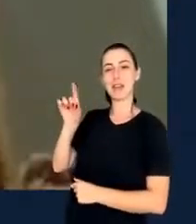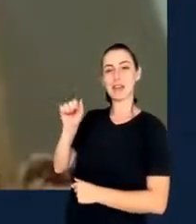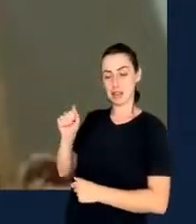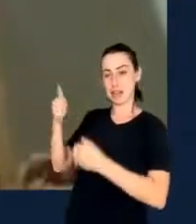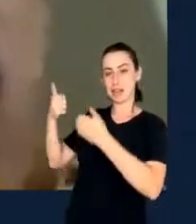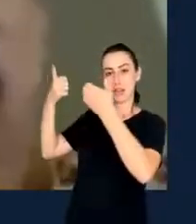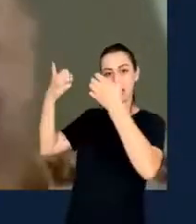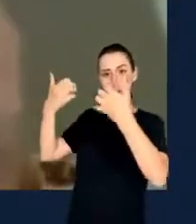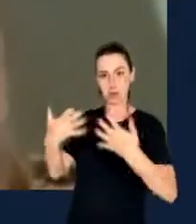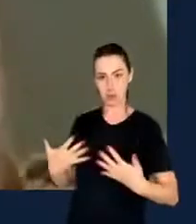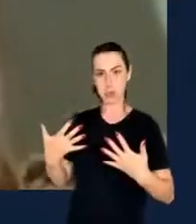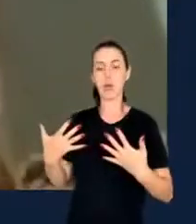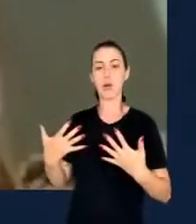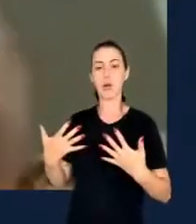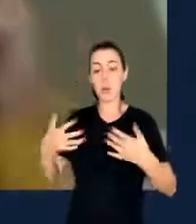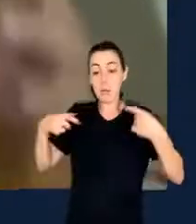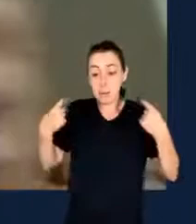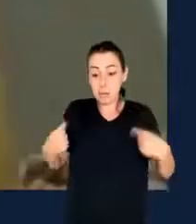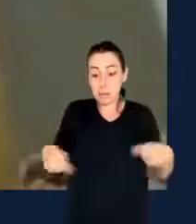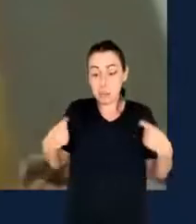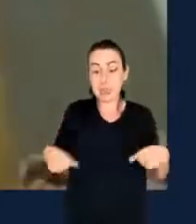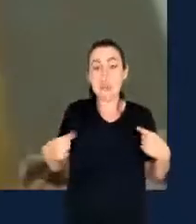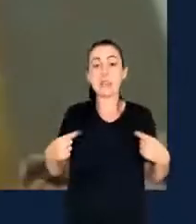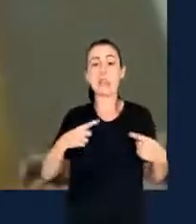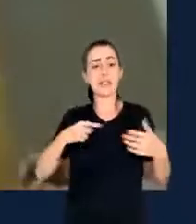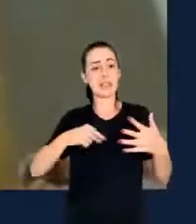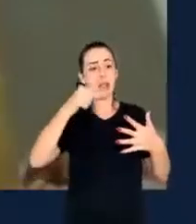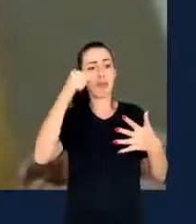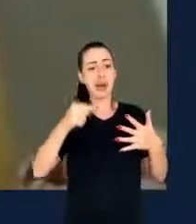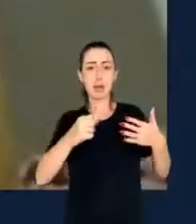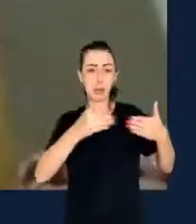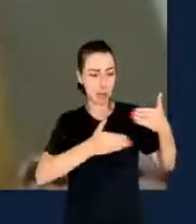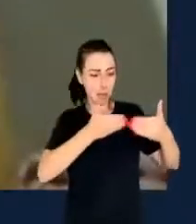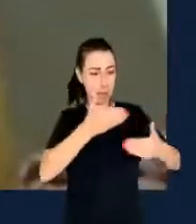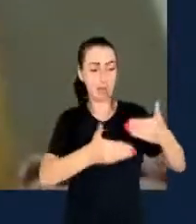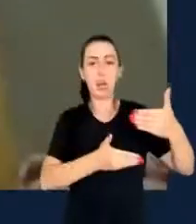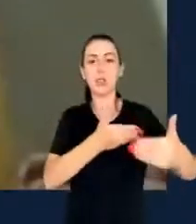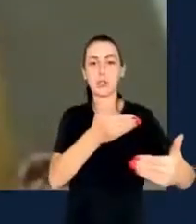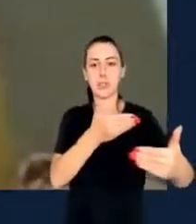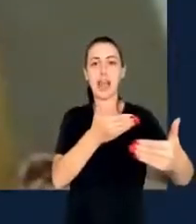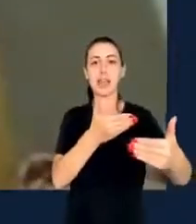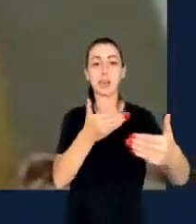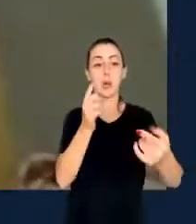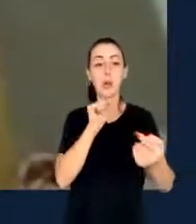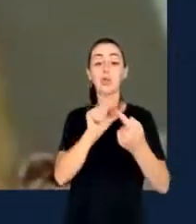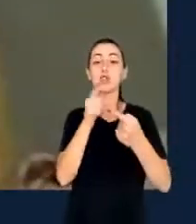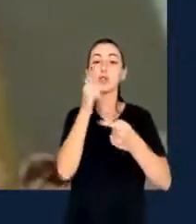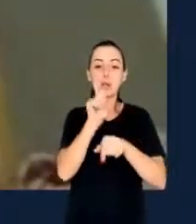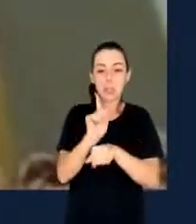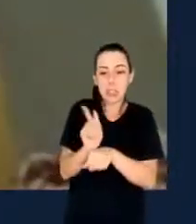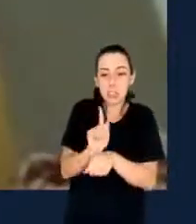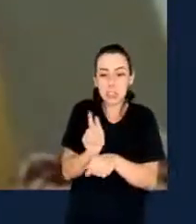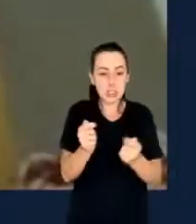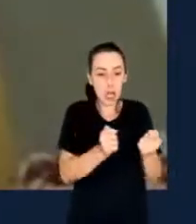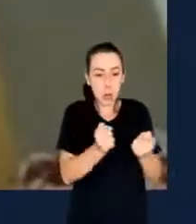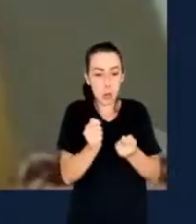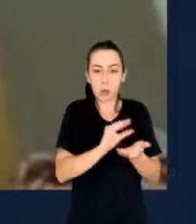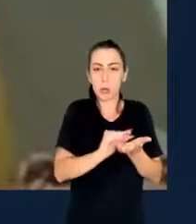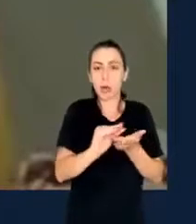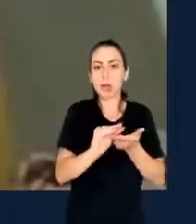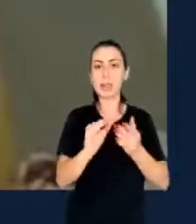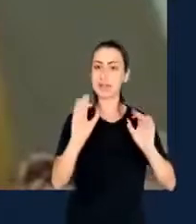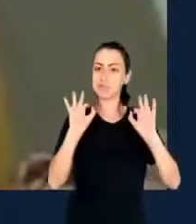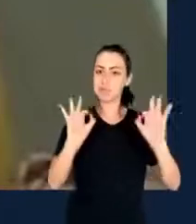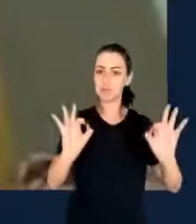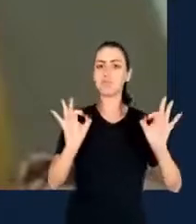uma série de procedimentos para que a gestão dos dados seja adequada seja do ponto de vista do setor público